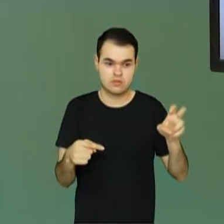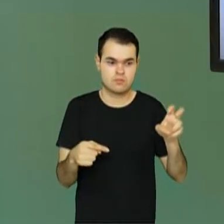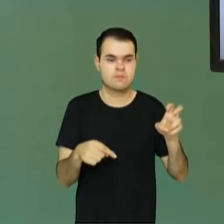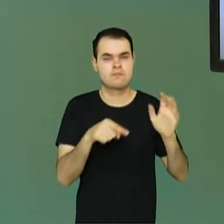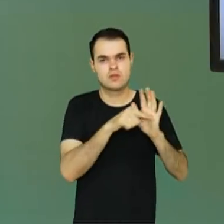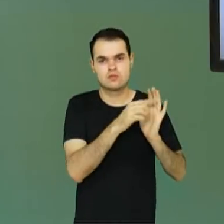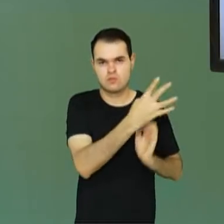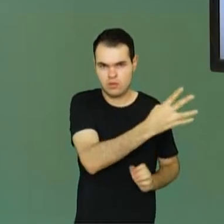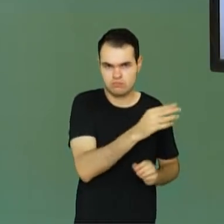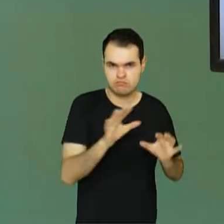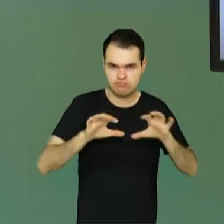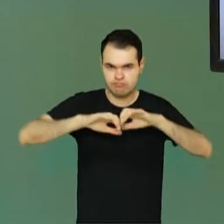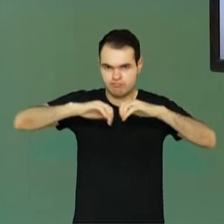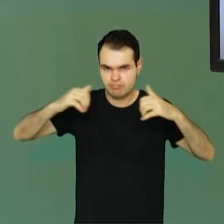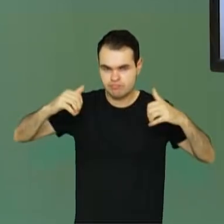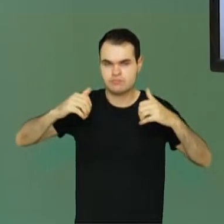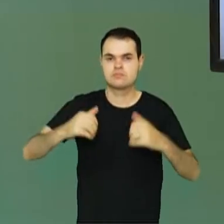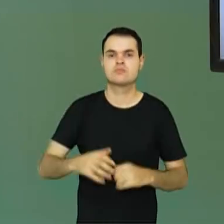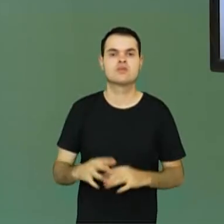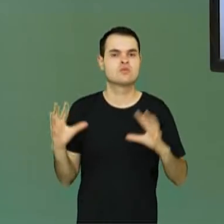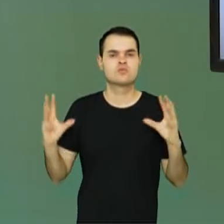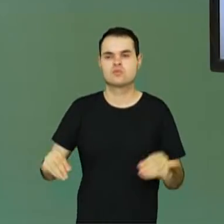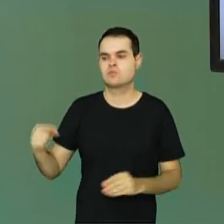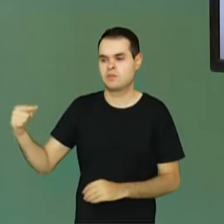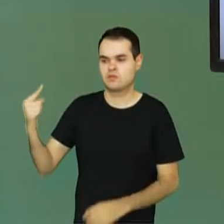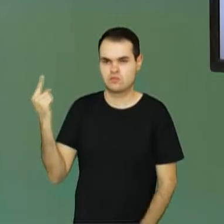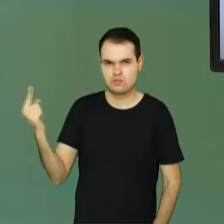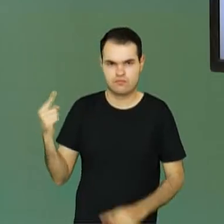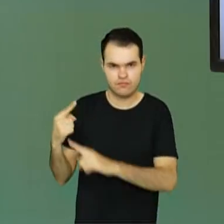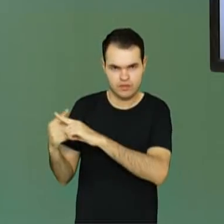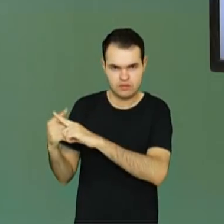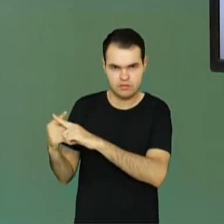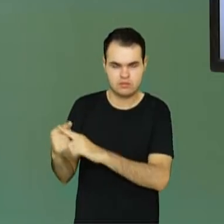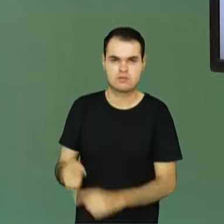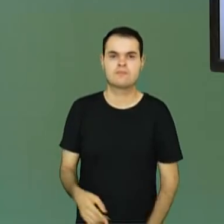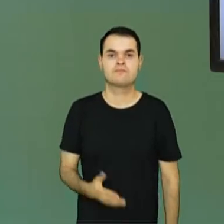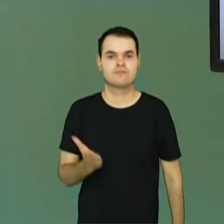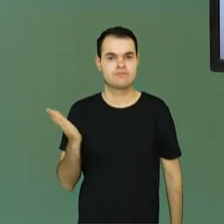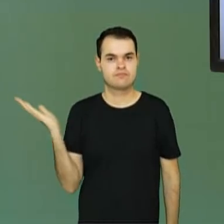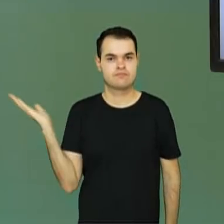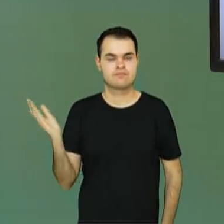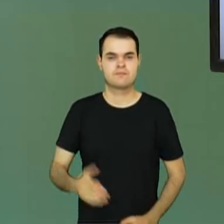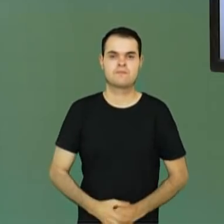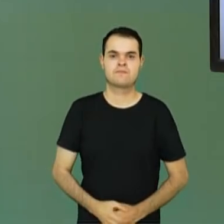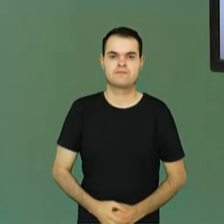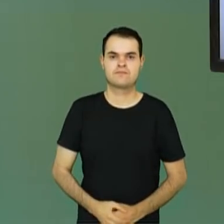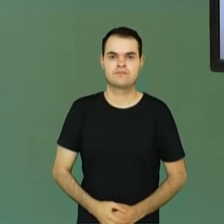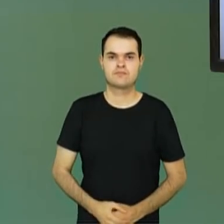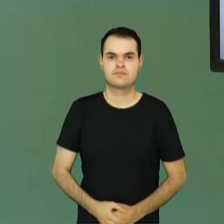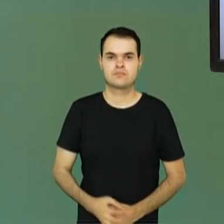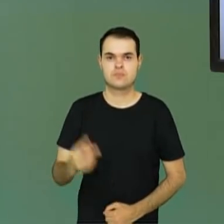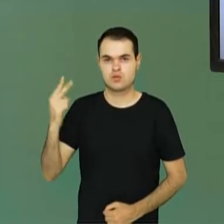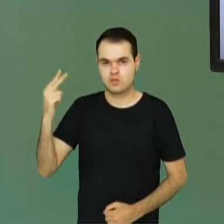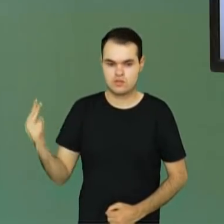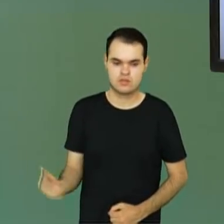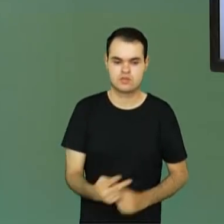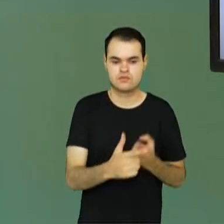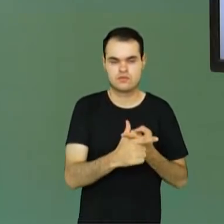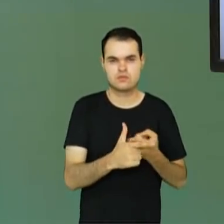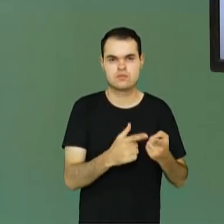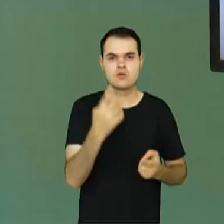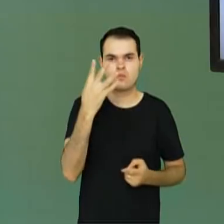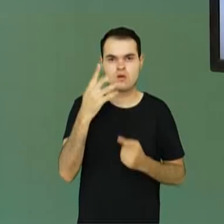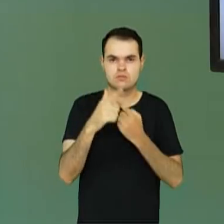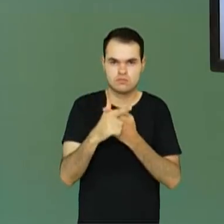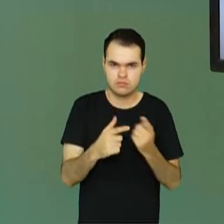4. Multiplica tudo por menos 1, 2y é igual a 4. Passo o 2 dividindo, 4 por 2